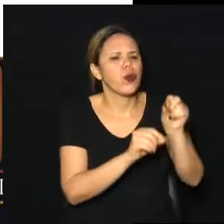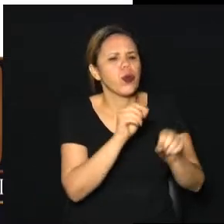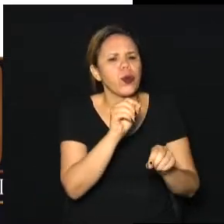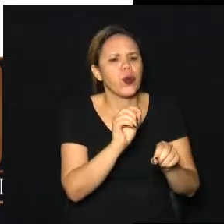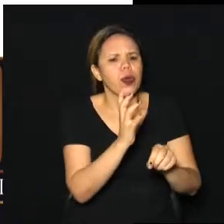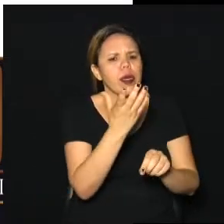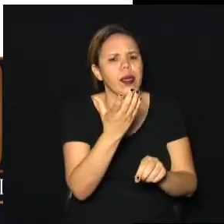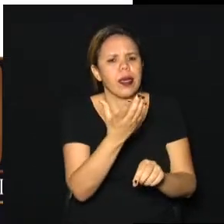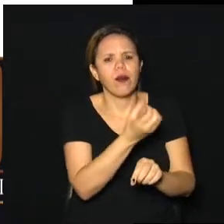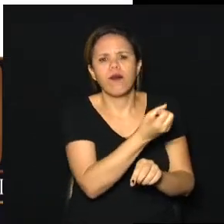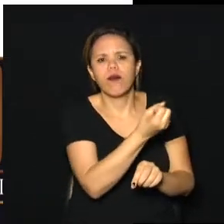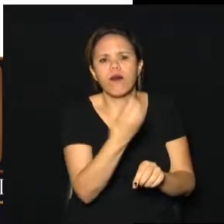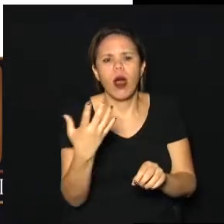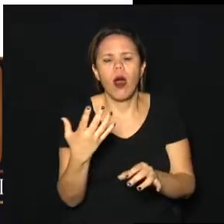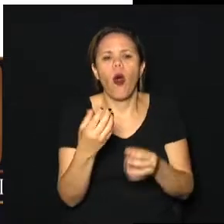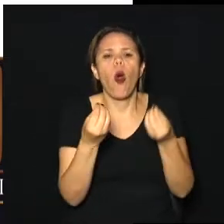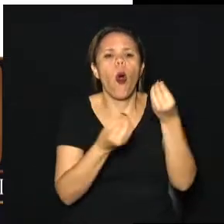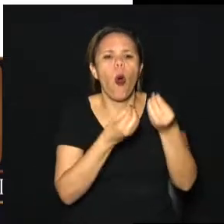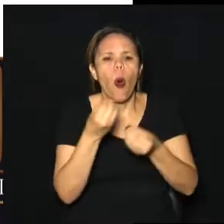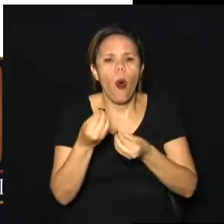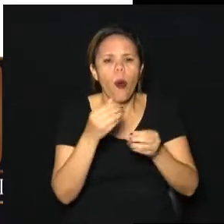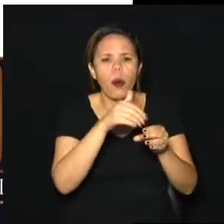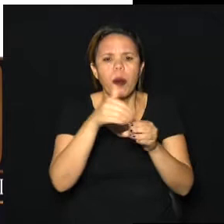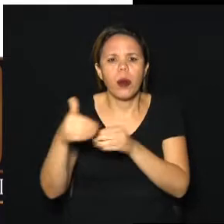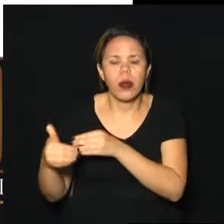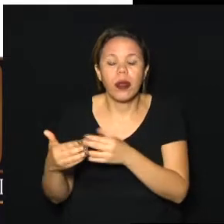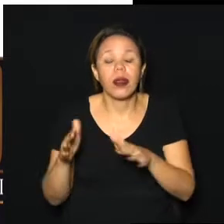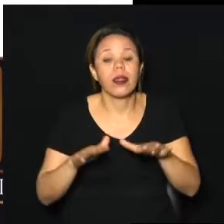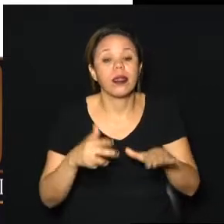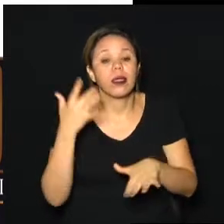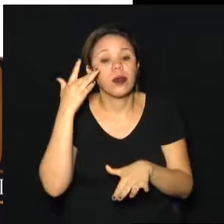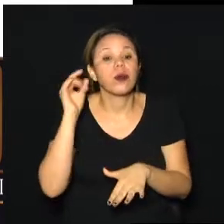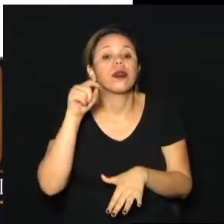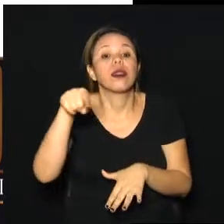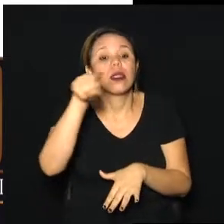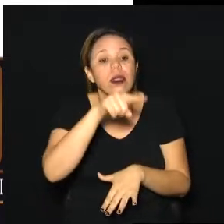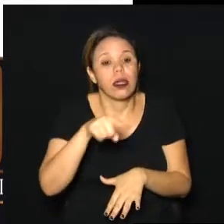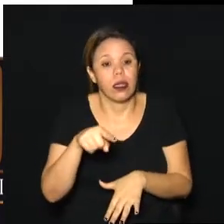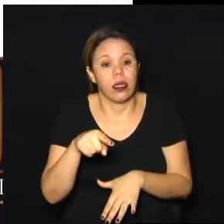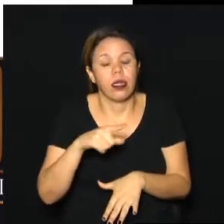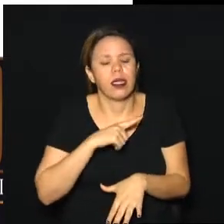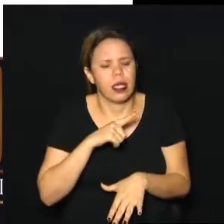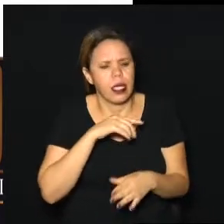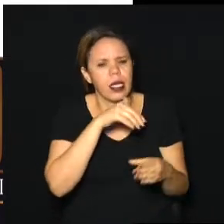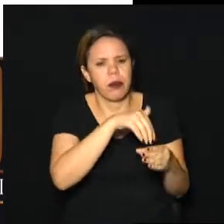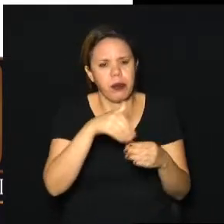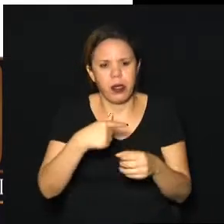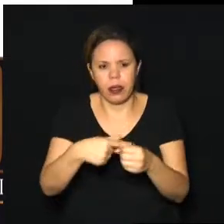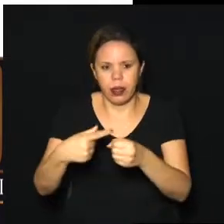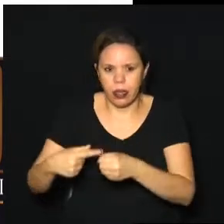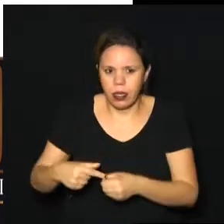eleições proporcionais. Para quem não sabe, nós temos nas eleições